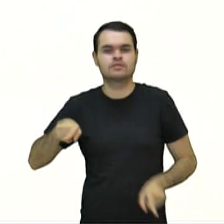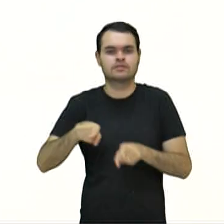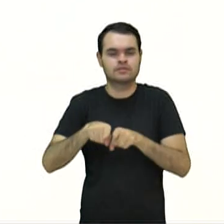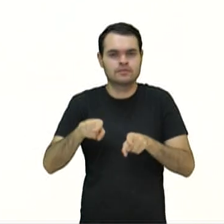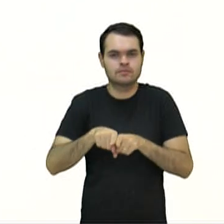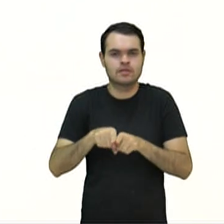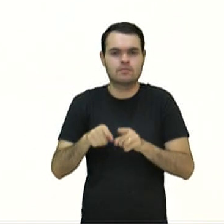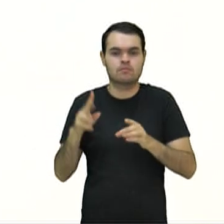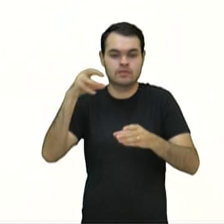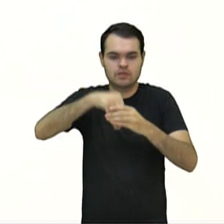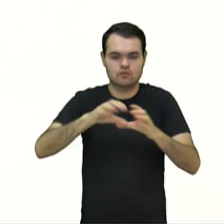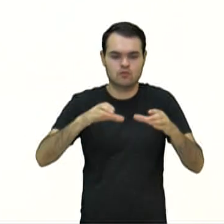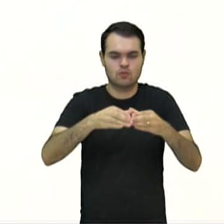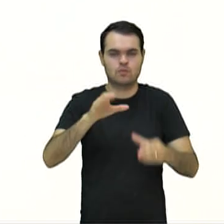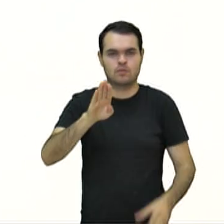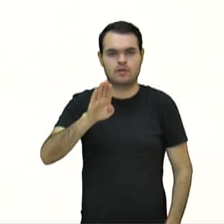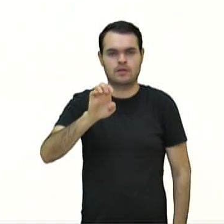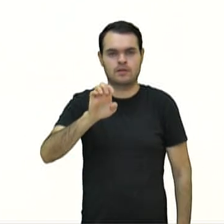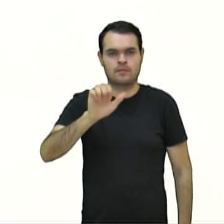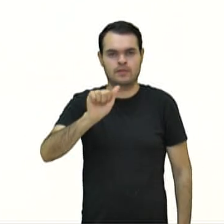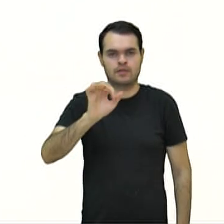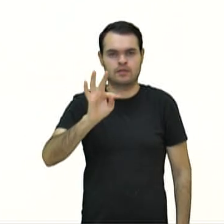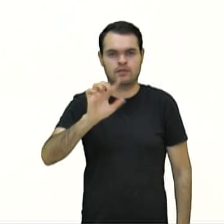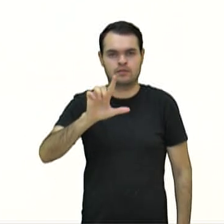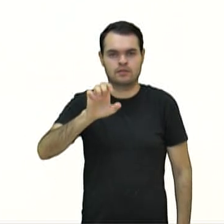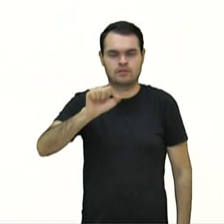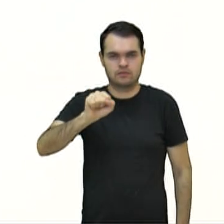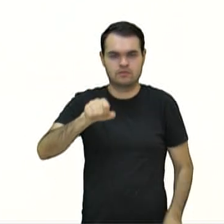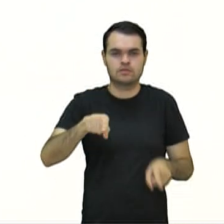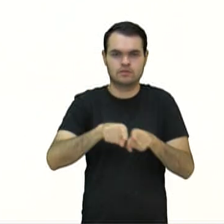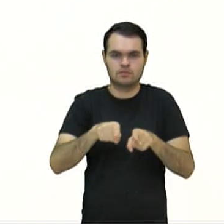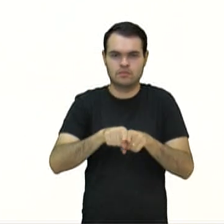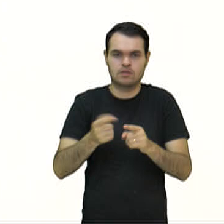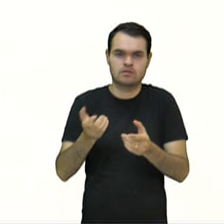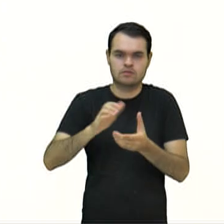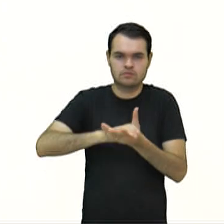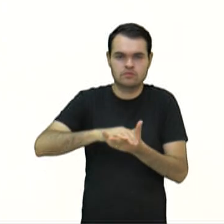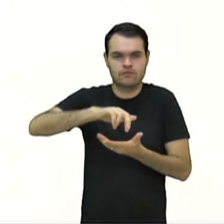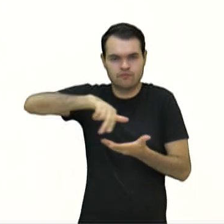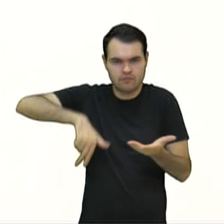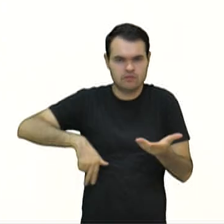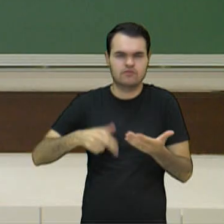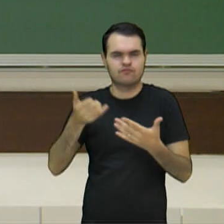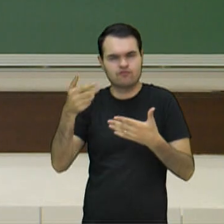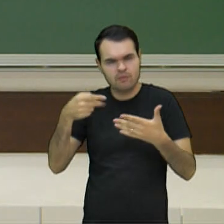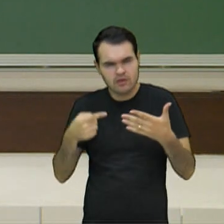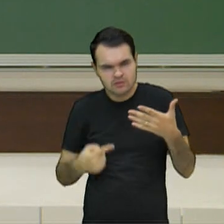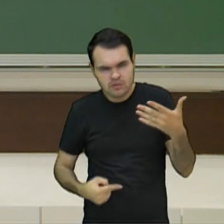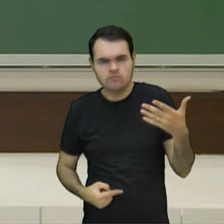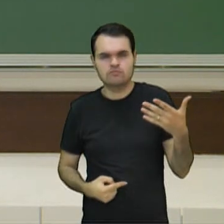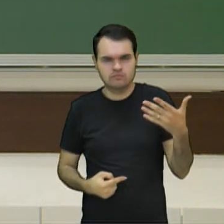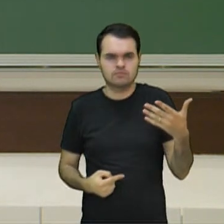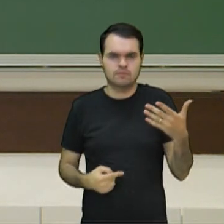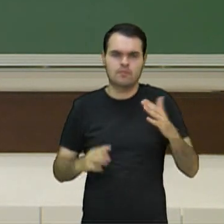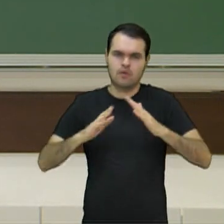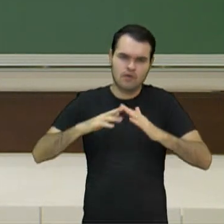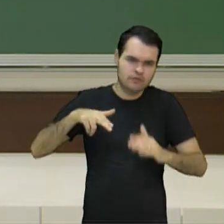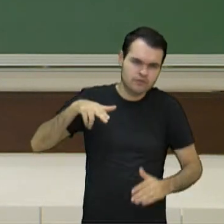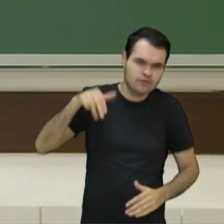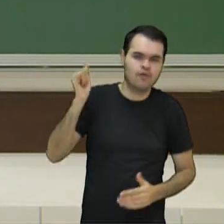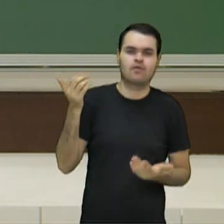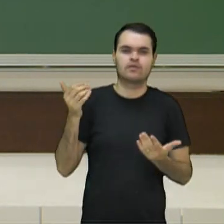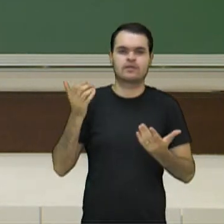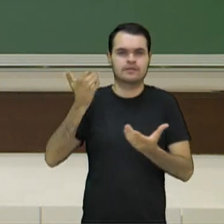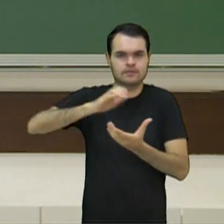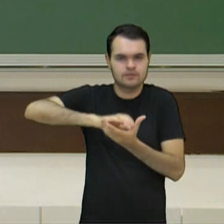the Beatles. He married with Yoko Ono and he was killed in New York. Aqui são algumas informações, tem muitas outras.